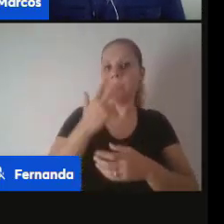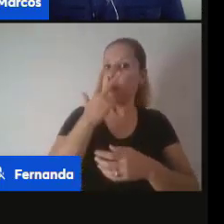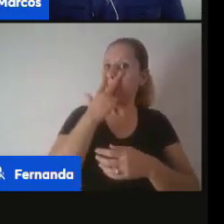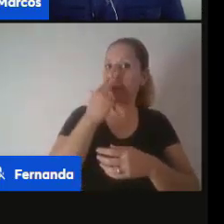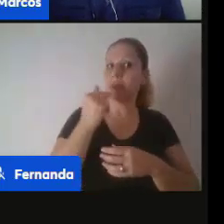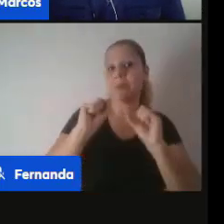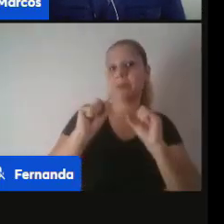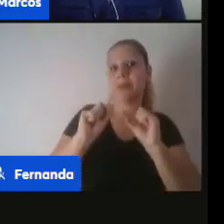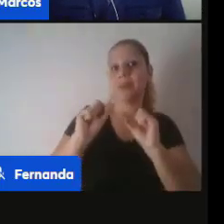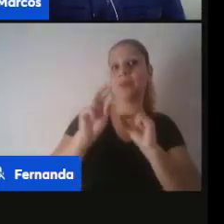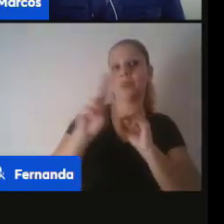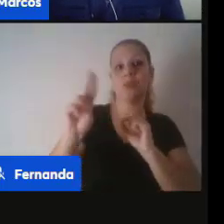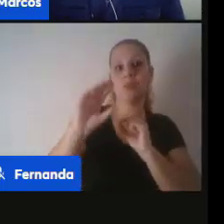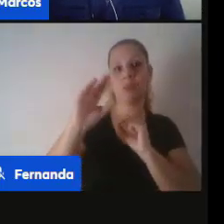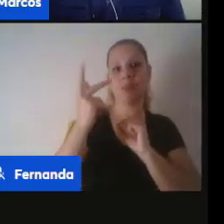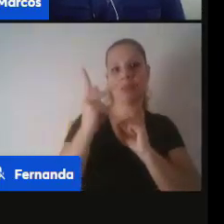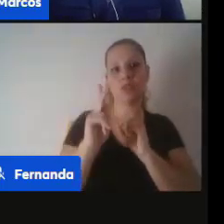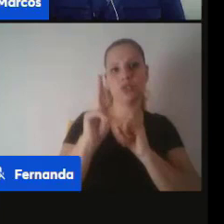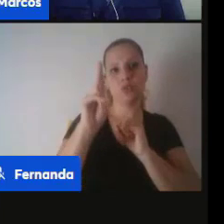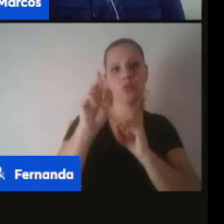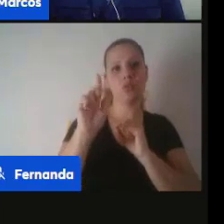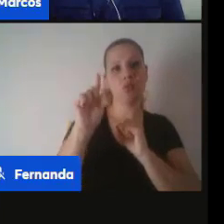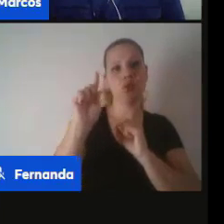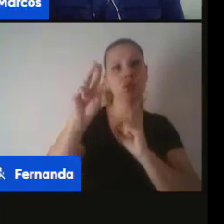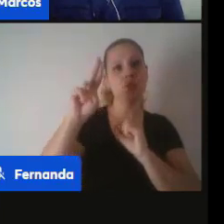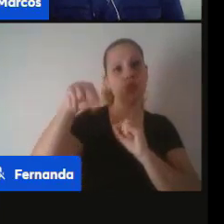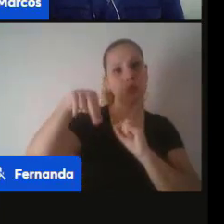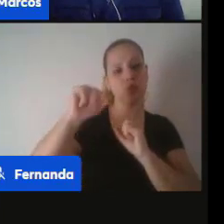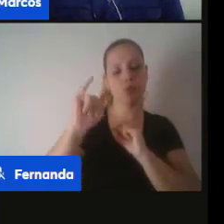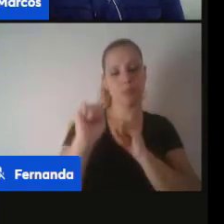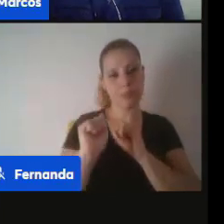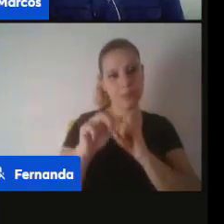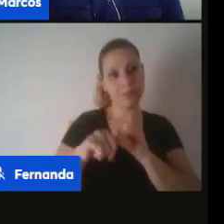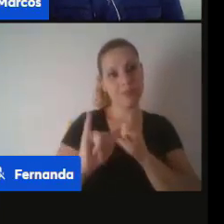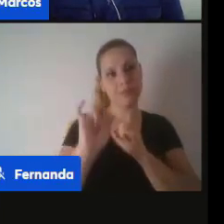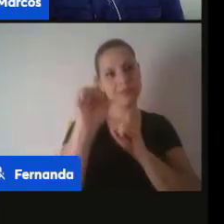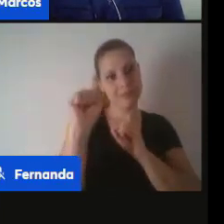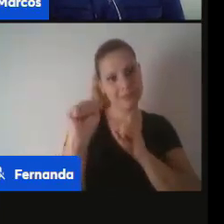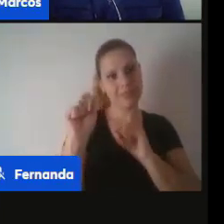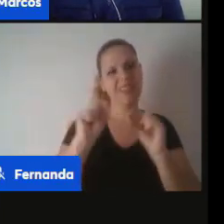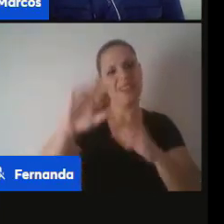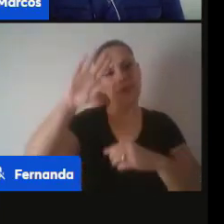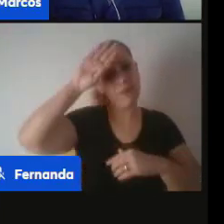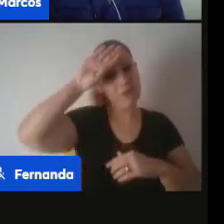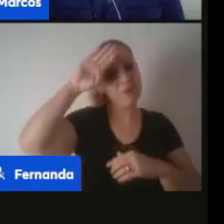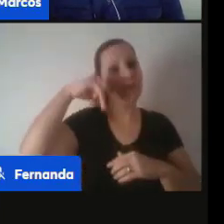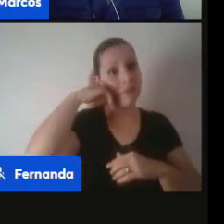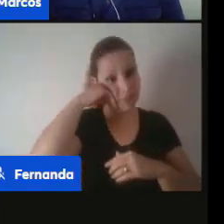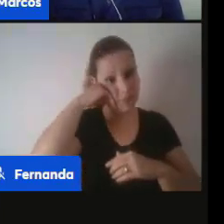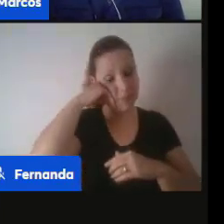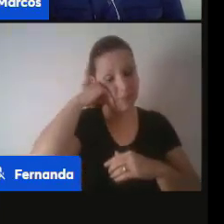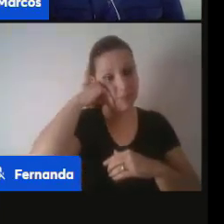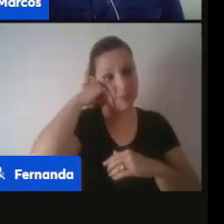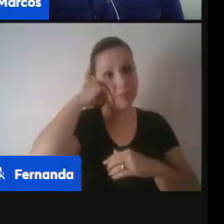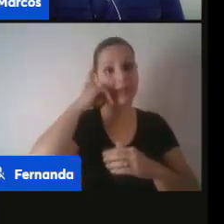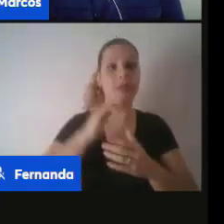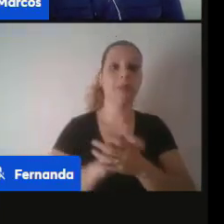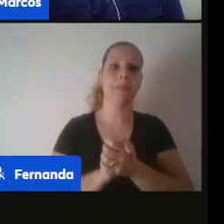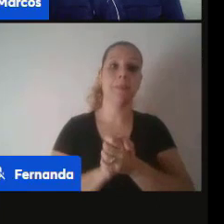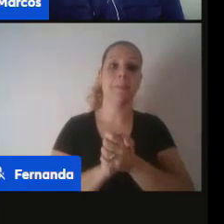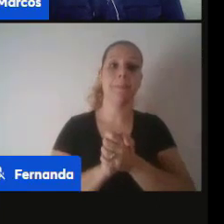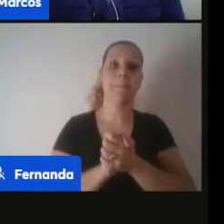essa aparência, então ficou esse nome chikungunya. Tá? Chikungunya, ela tem uma febre que pode ser uma febre